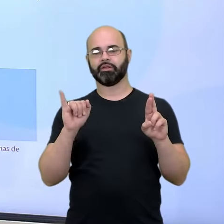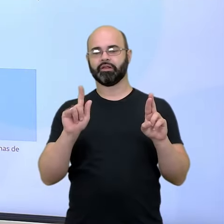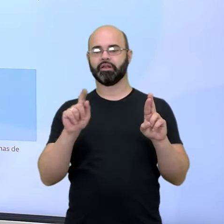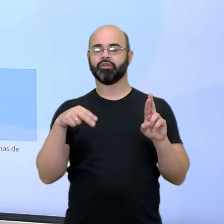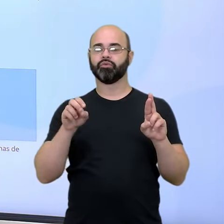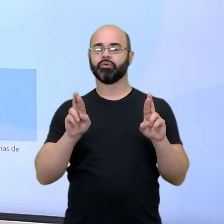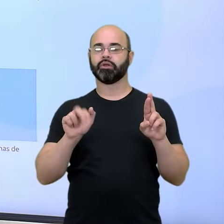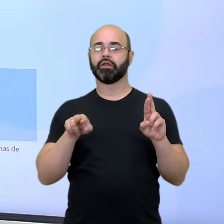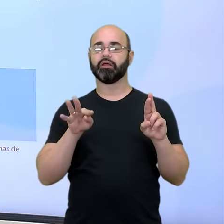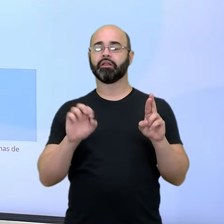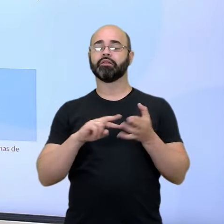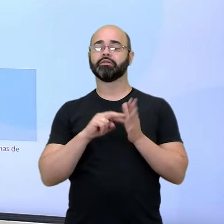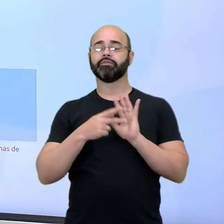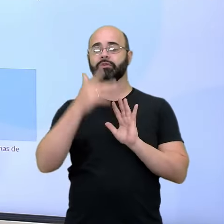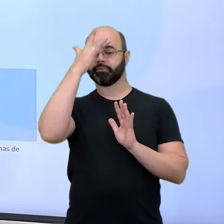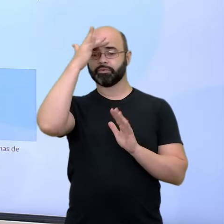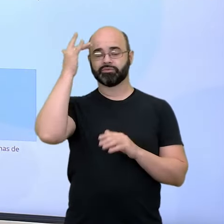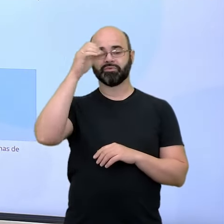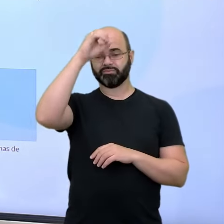que continua ignorando.